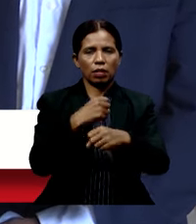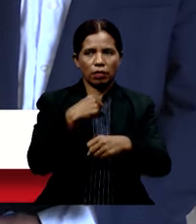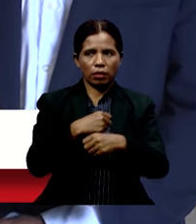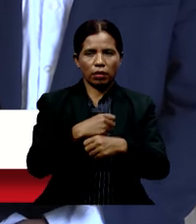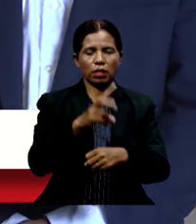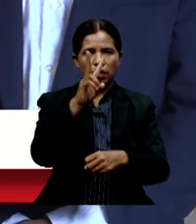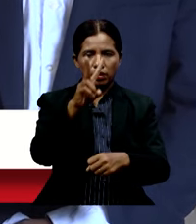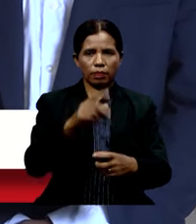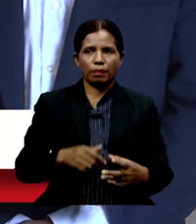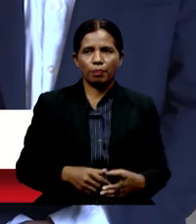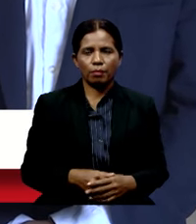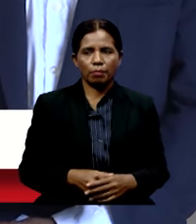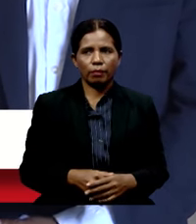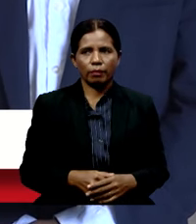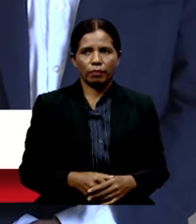da Lida,